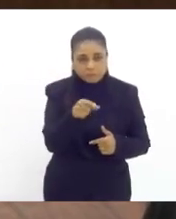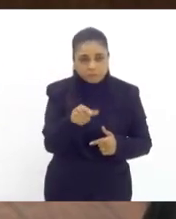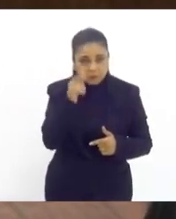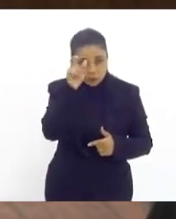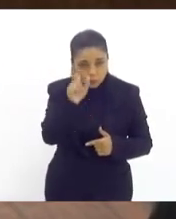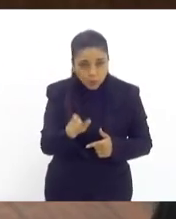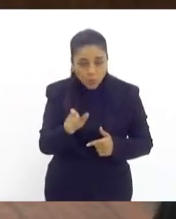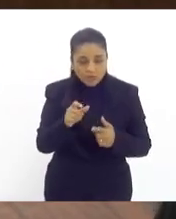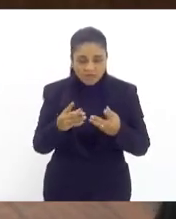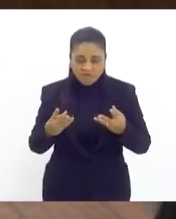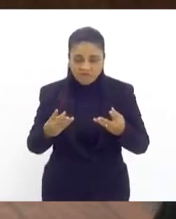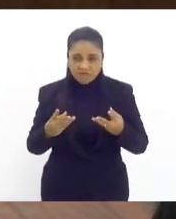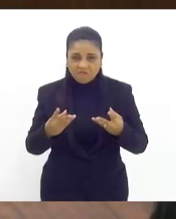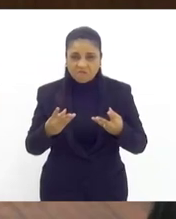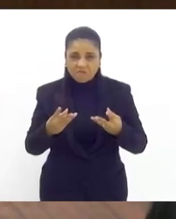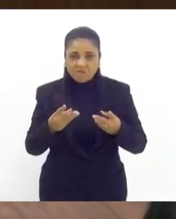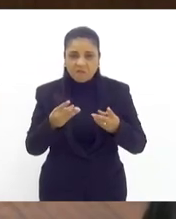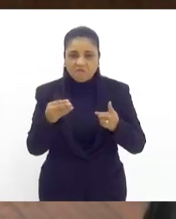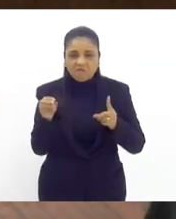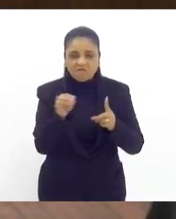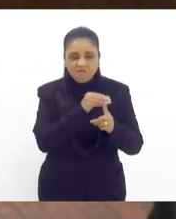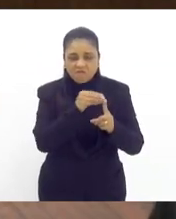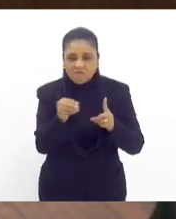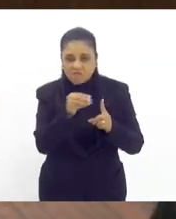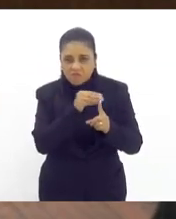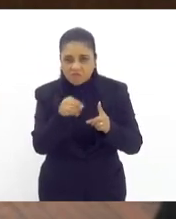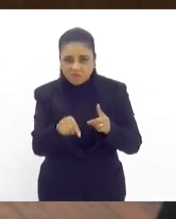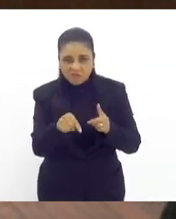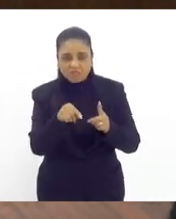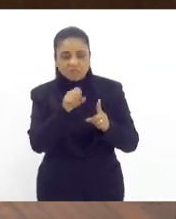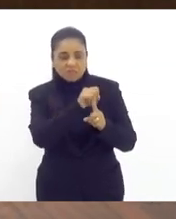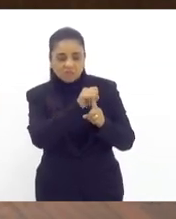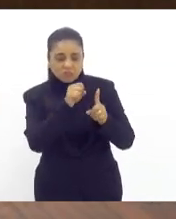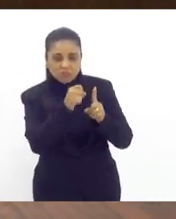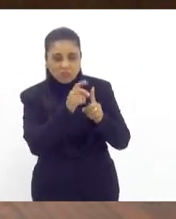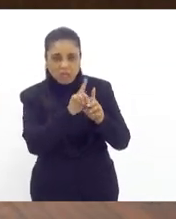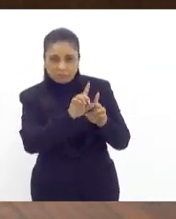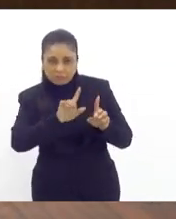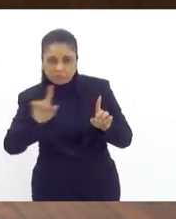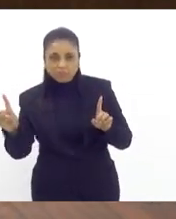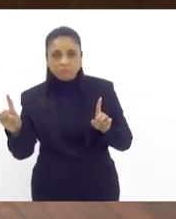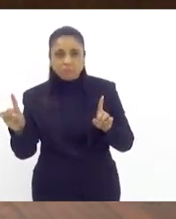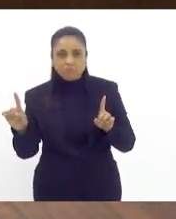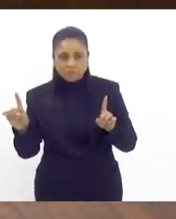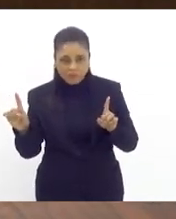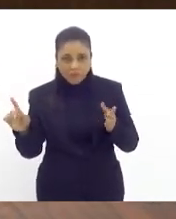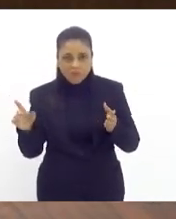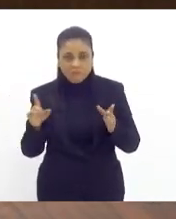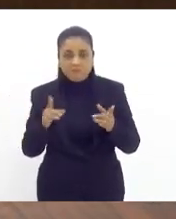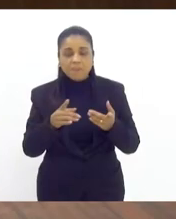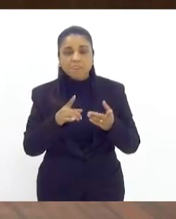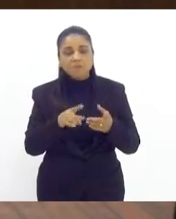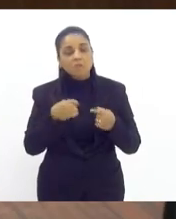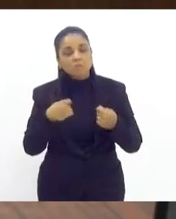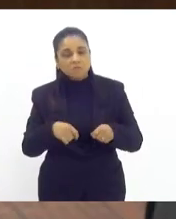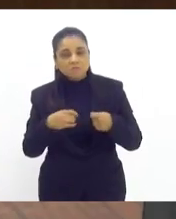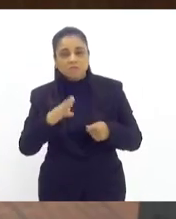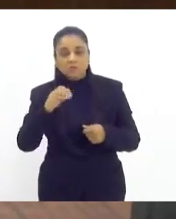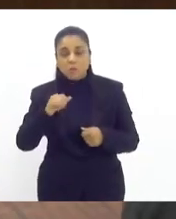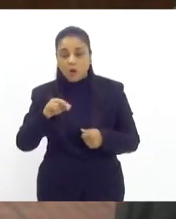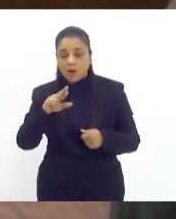de fragilidade porque segrega essa pessoa da sociedade segrega da sua família é claro que a gente precisa que os caps